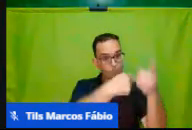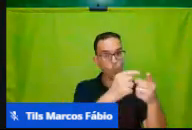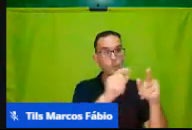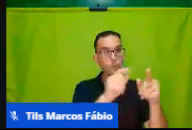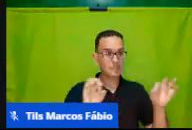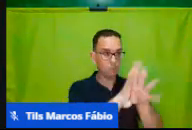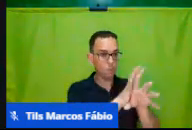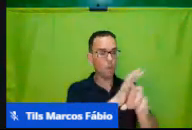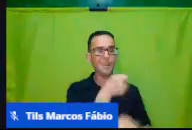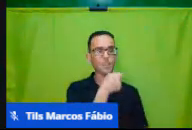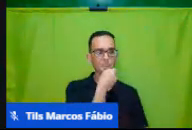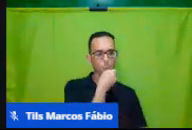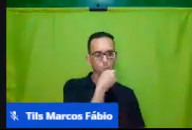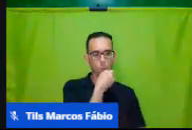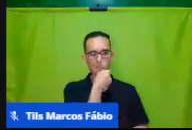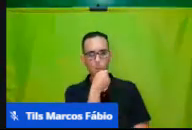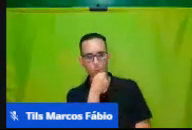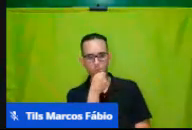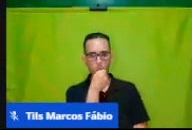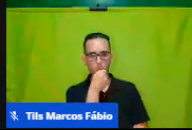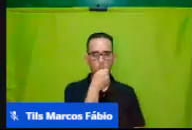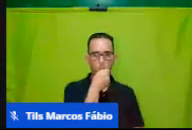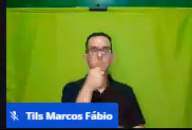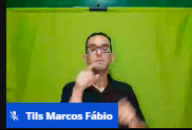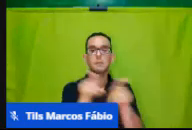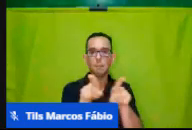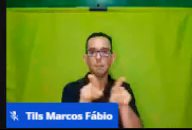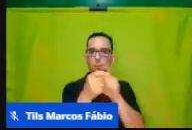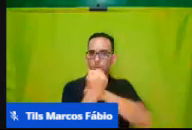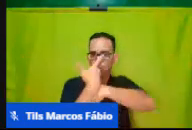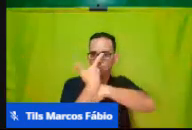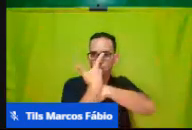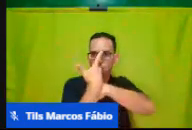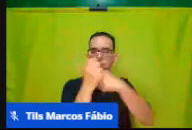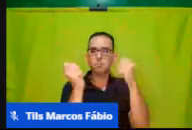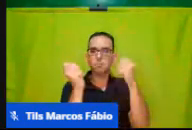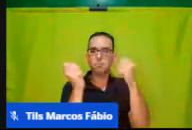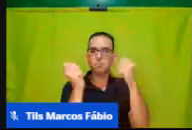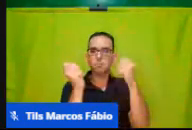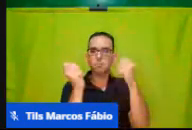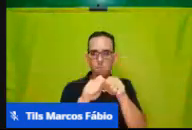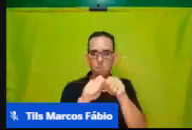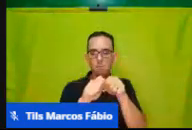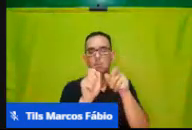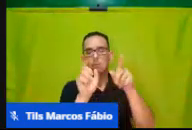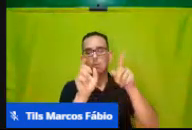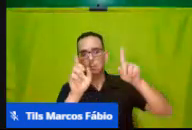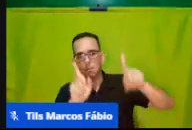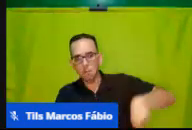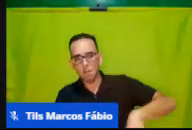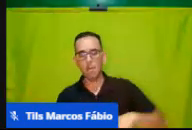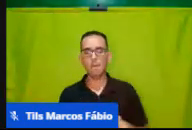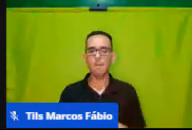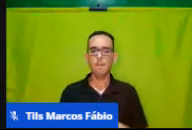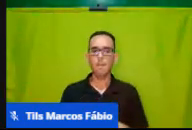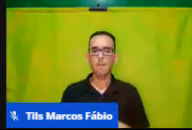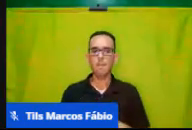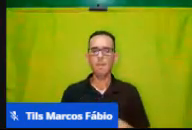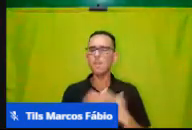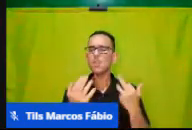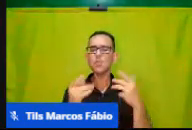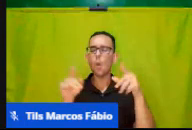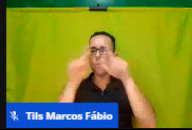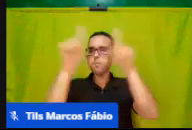voz, tem como gravar você também, como se fosse aquela gravação com uma imagem no canto da tela, né? E aí